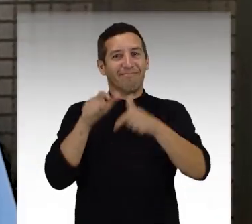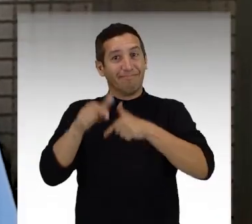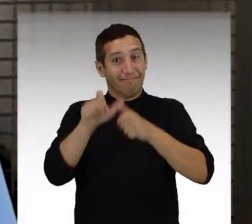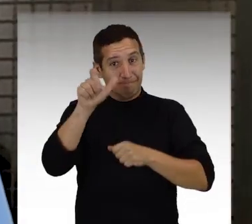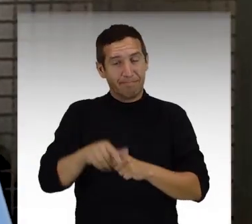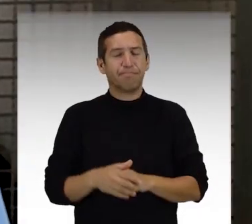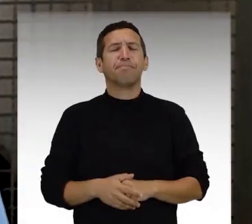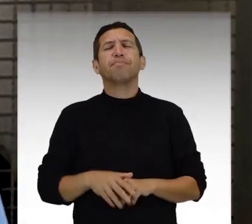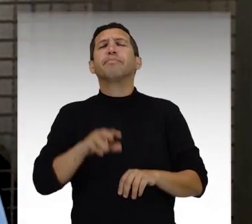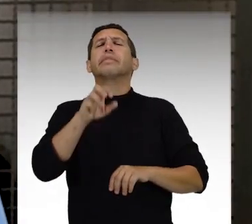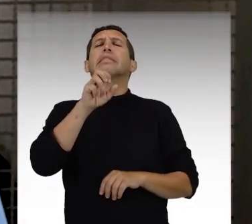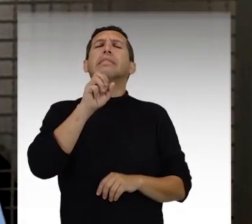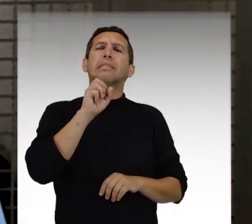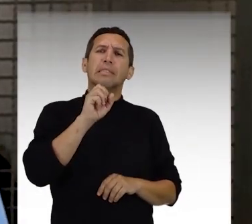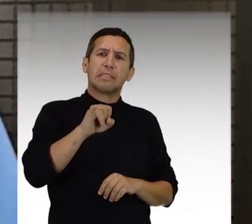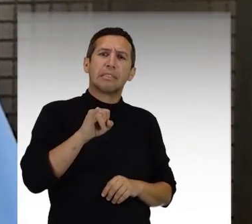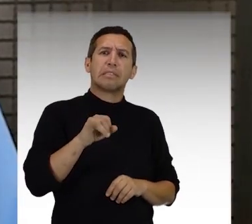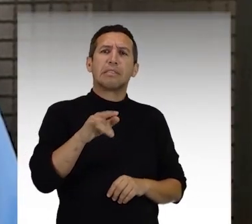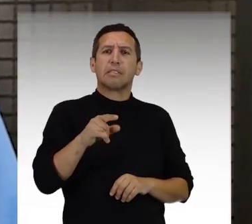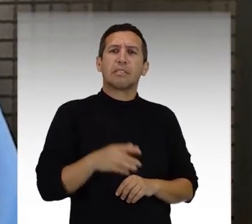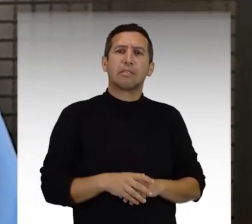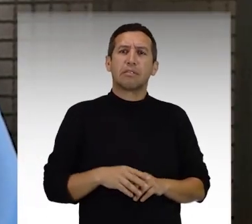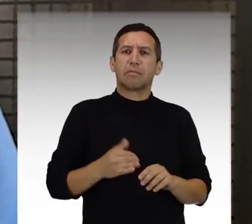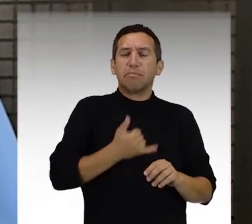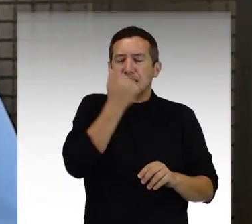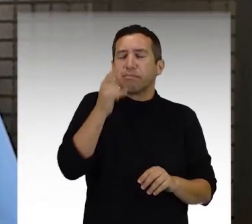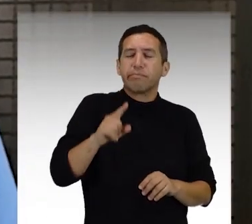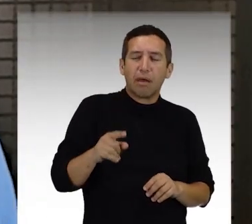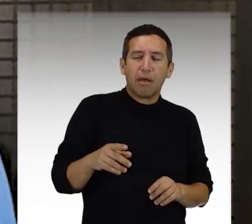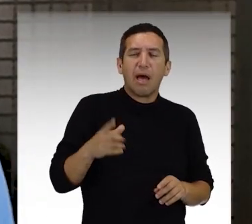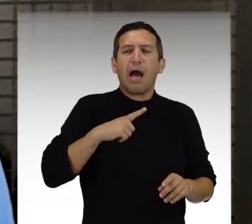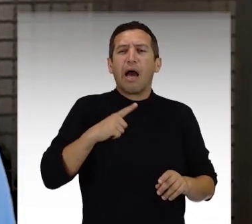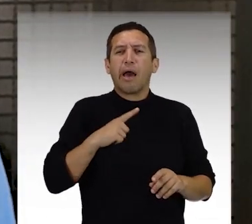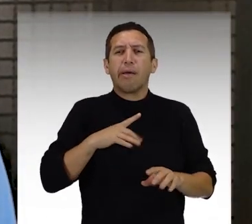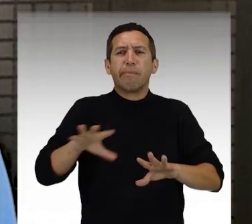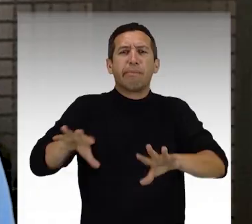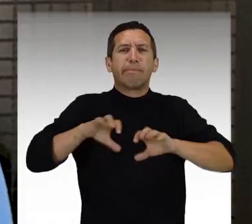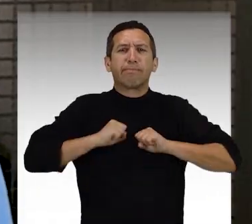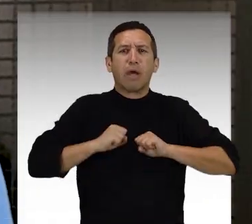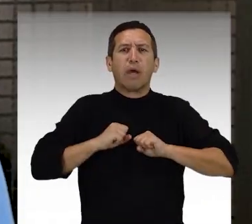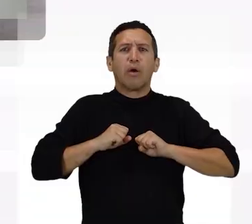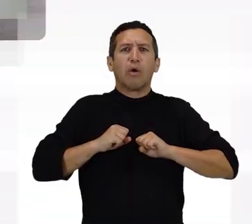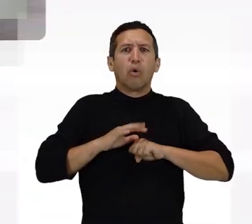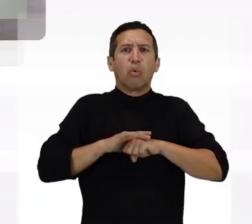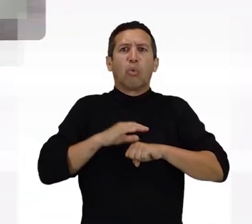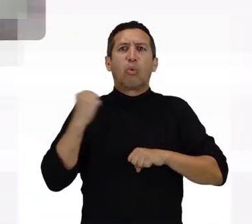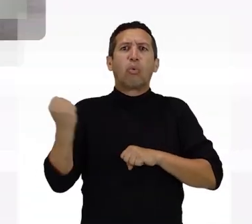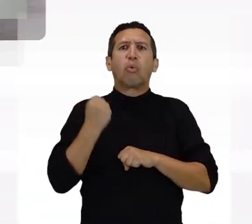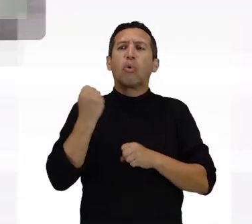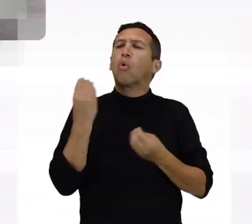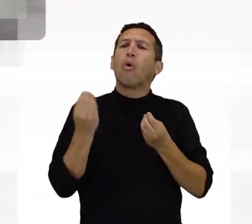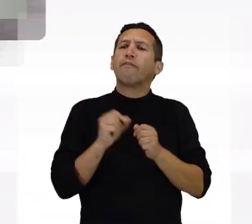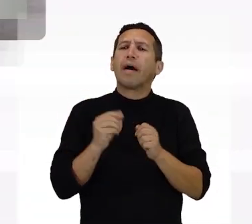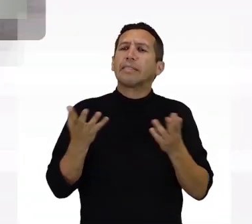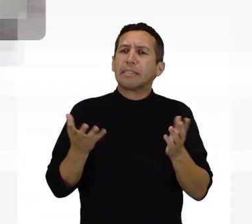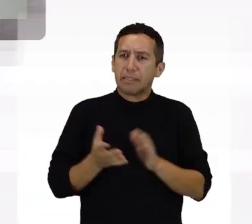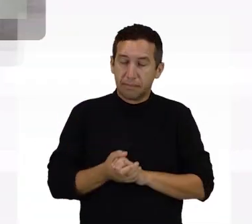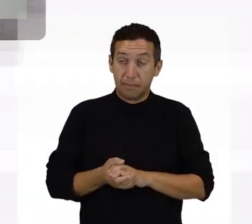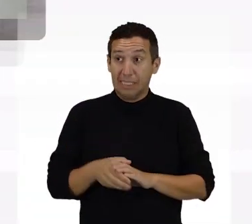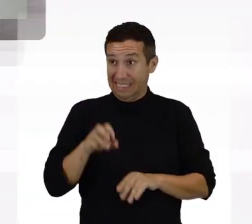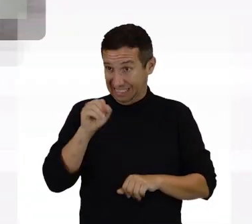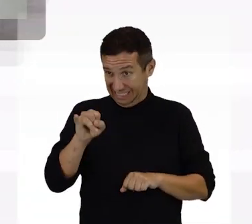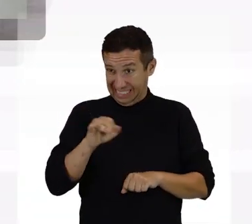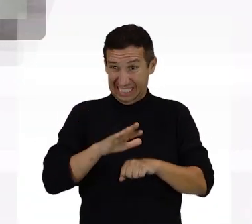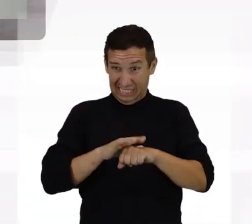Em caso de invalidez por acidente de trabalho, quais são os direitos do trabalhador? Se a invalidez não